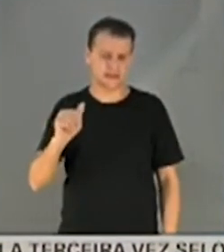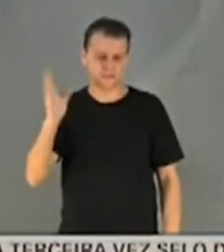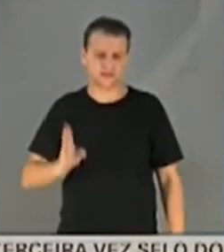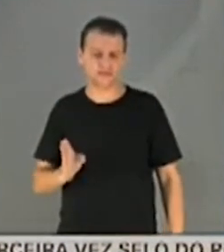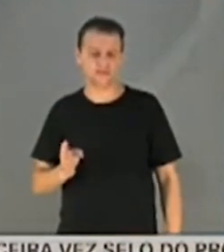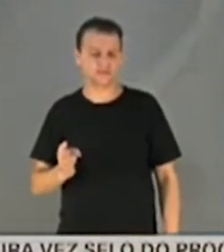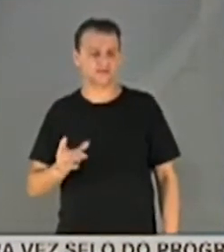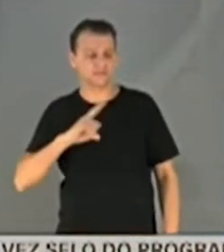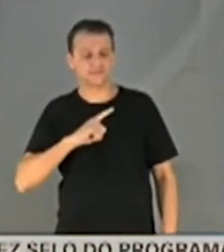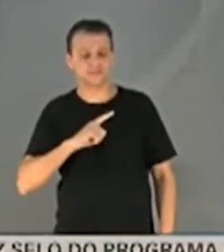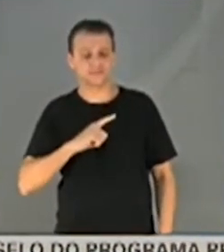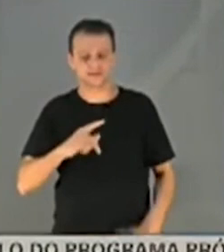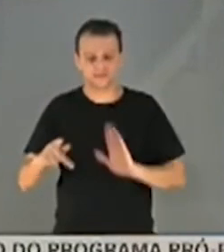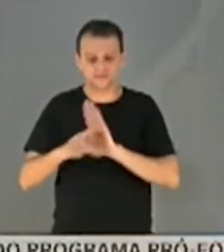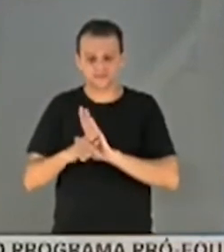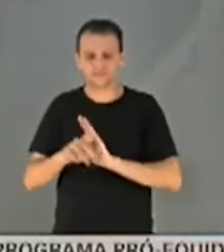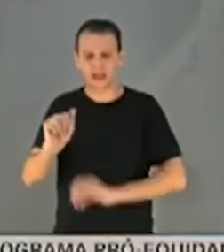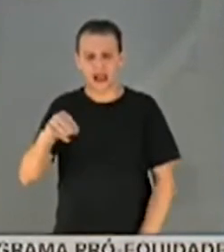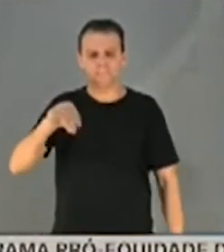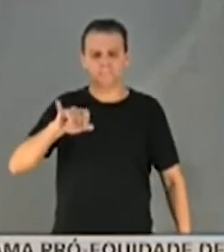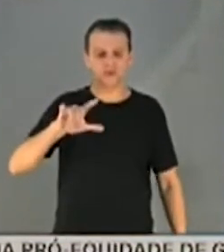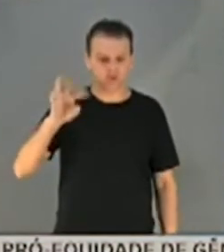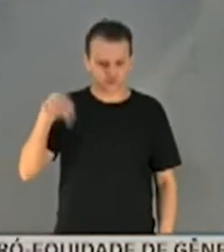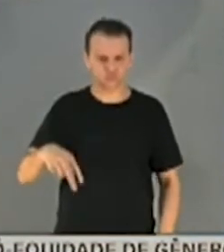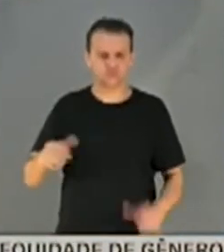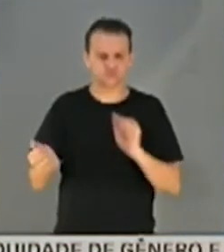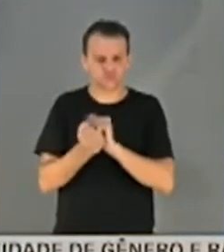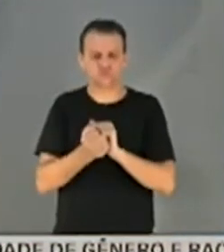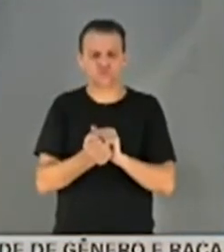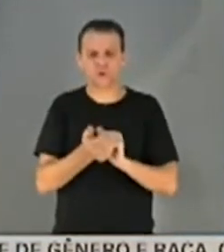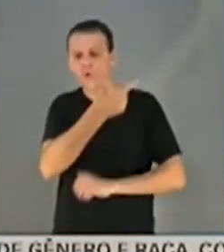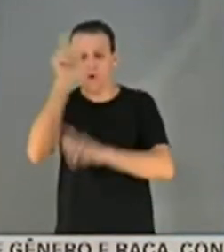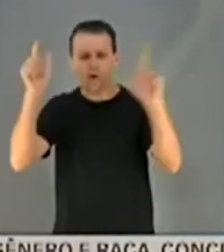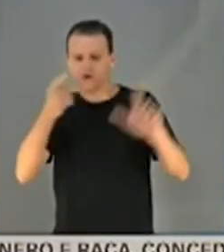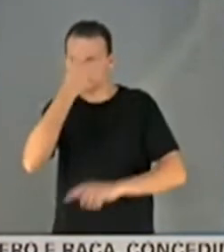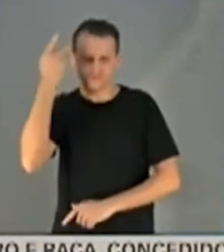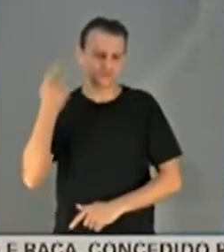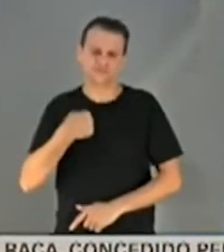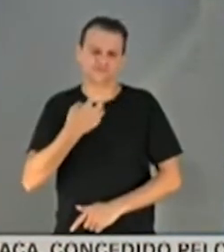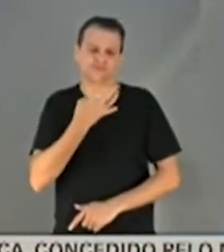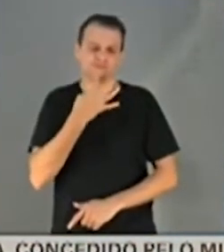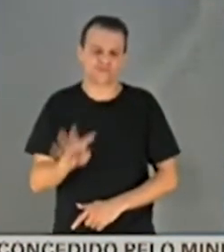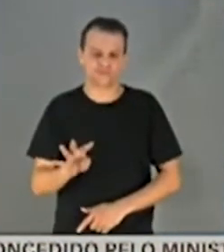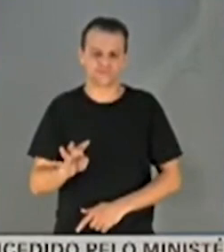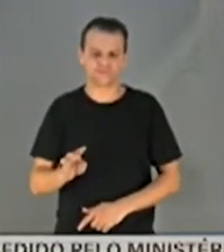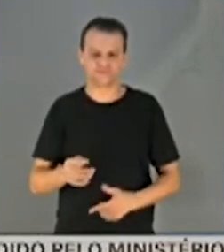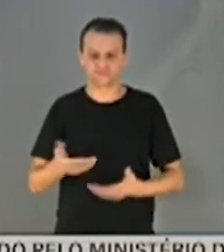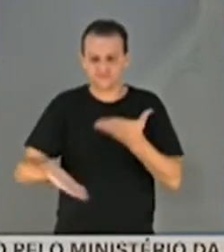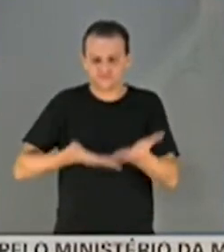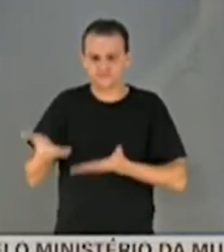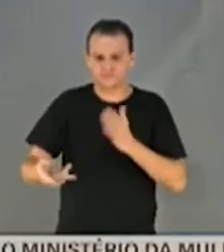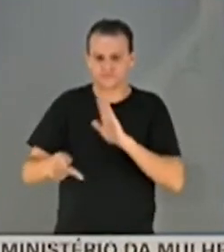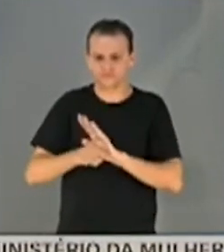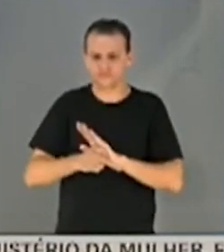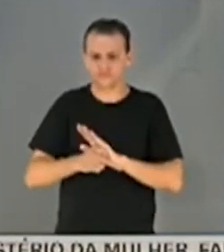o reverendo Hamilton e algumas outras pessoas que eu não me recordo, mas que não estavam ali para nenhum tipo de tratativa com o governo